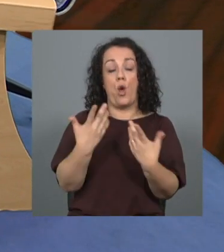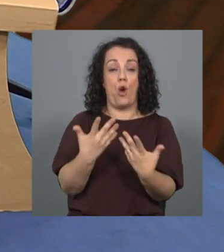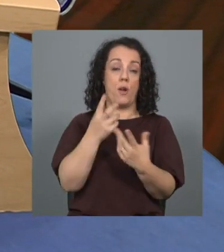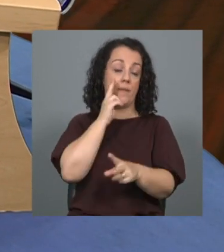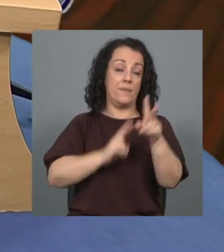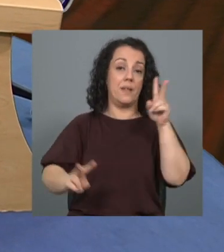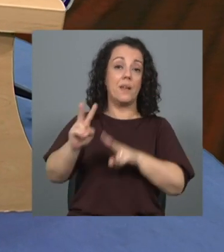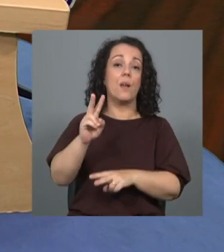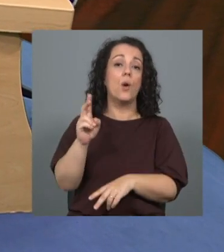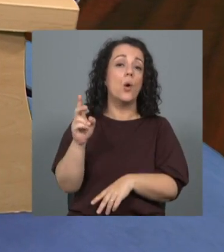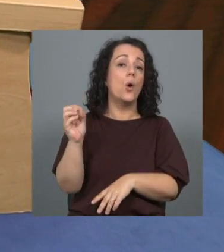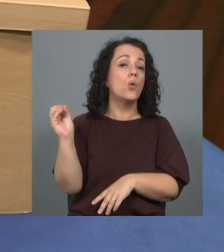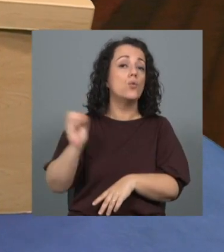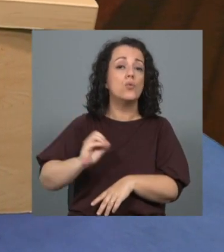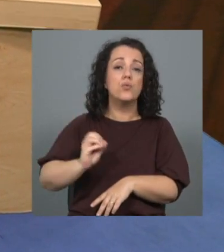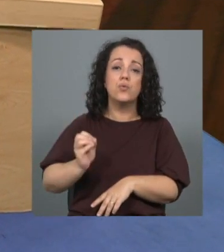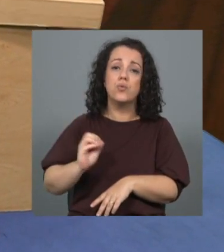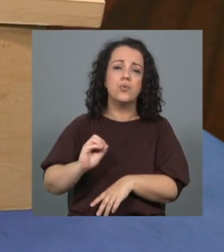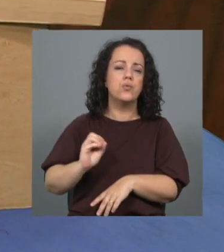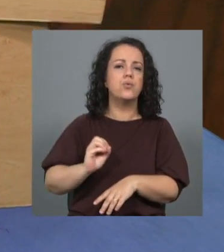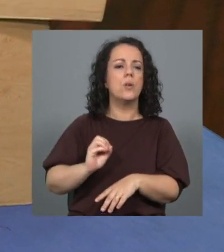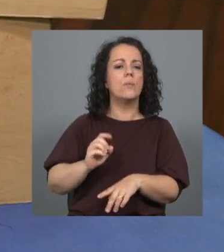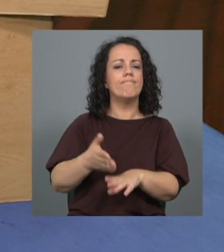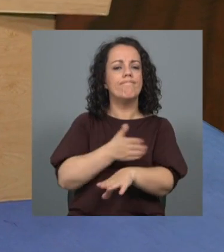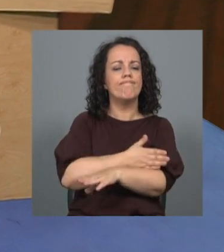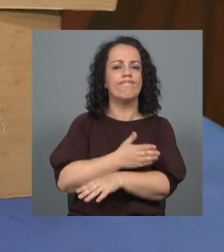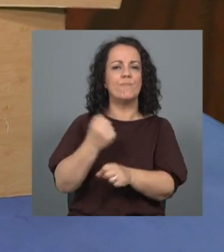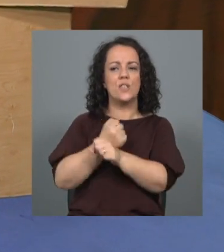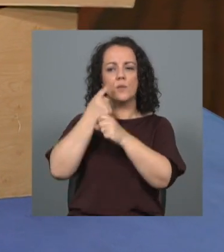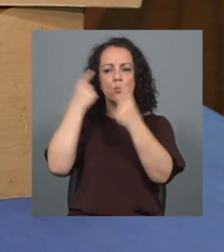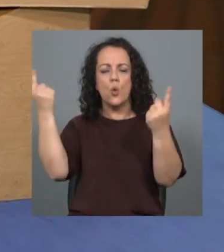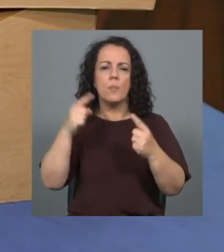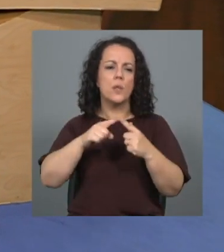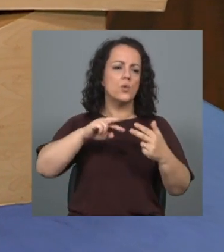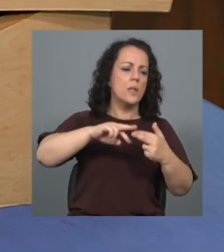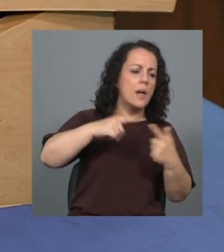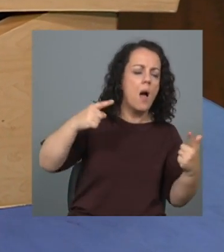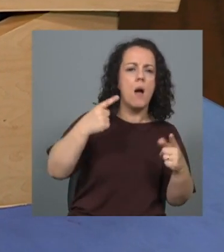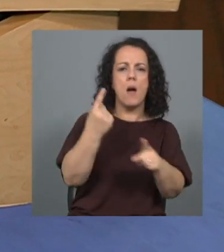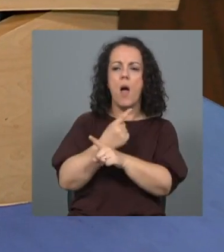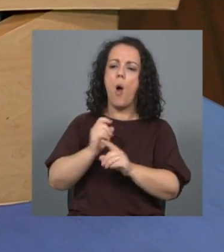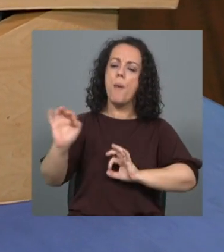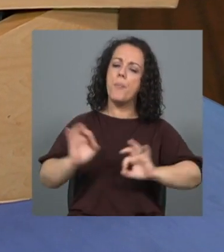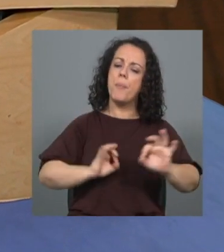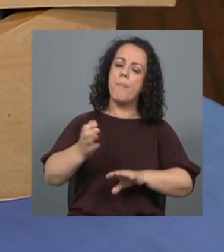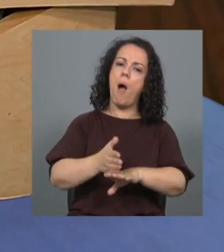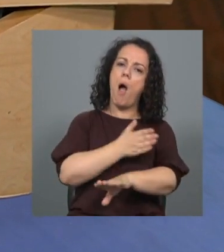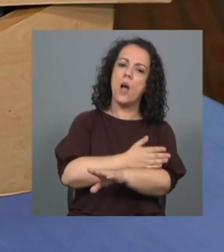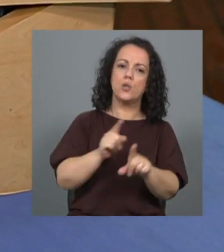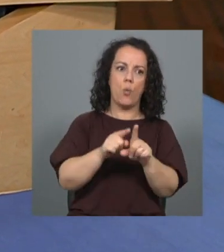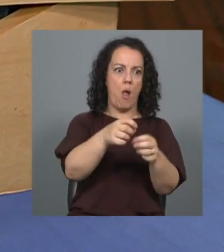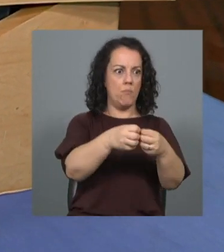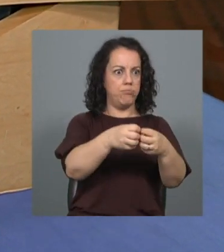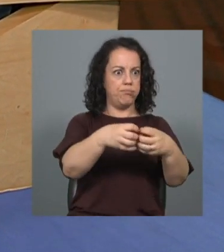momento, capacidade de resposta dos serviços públicos, das autarquias, para acompanhar